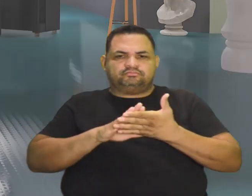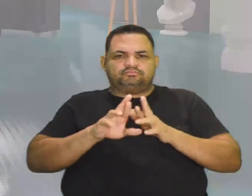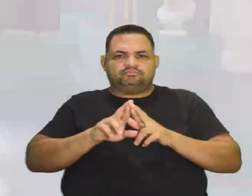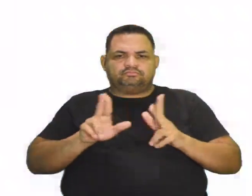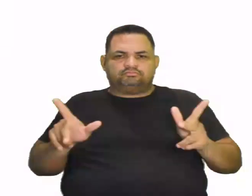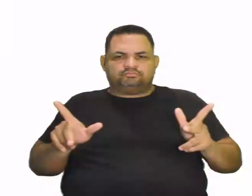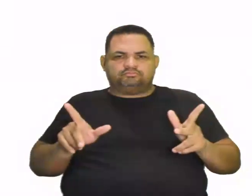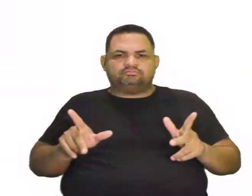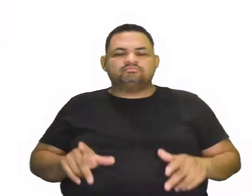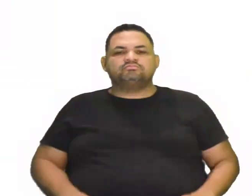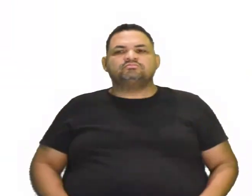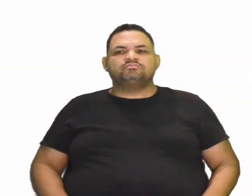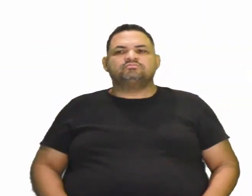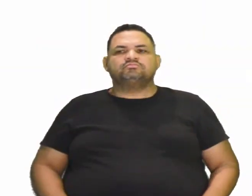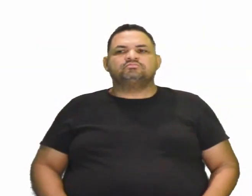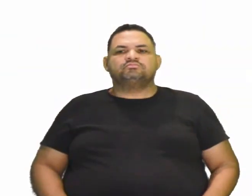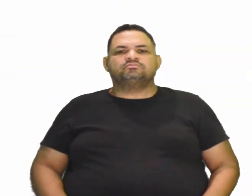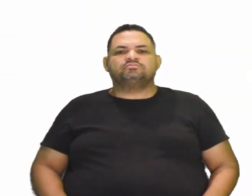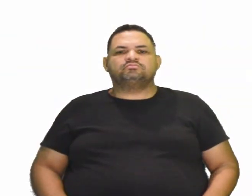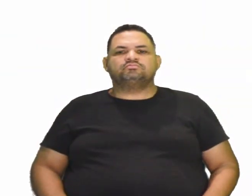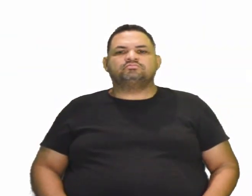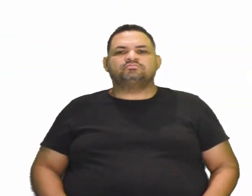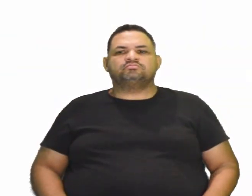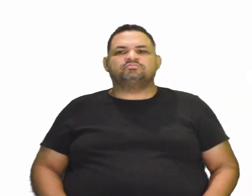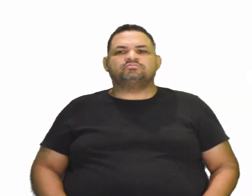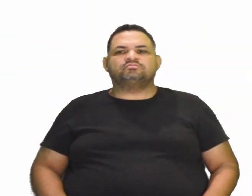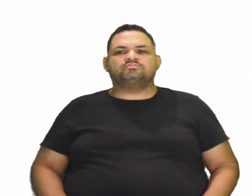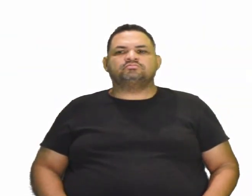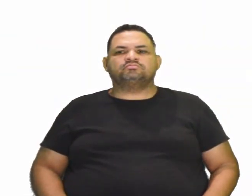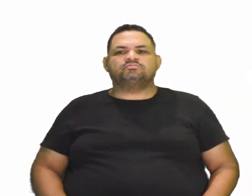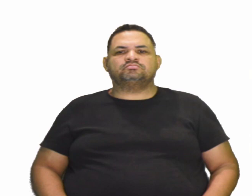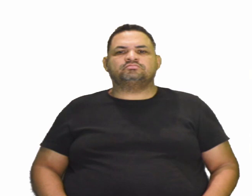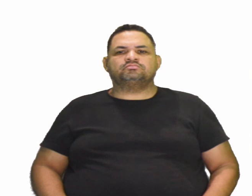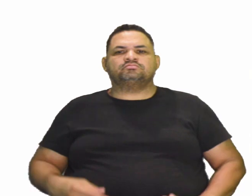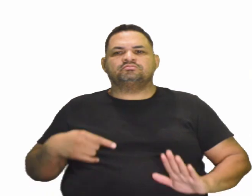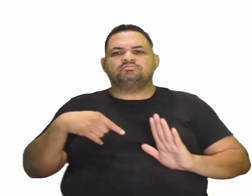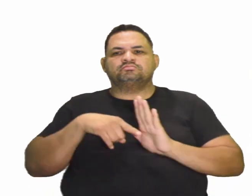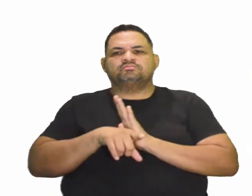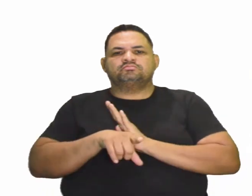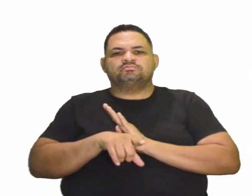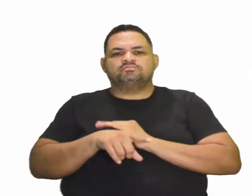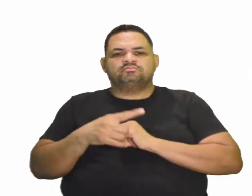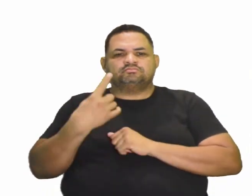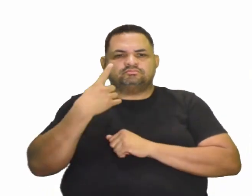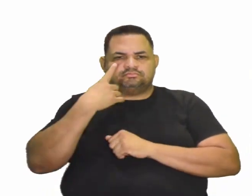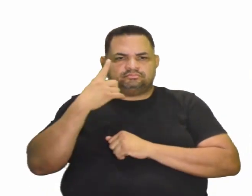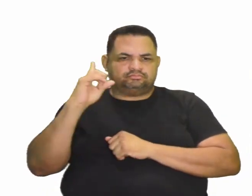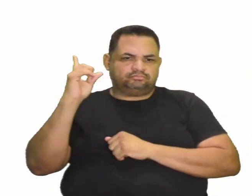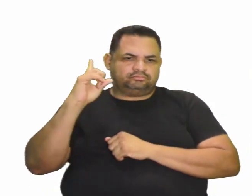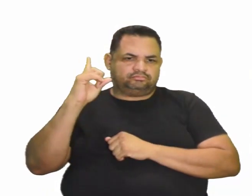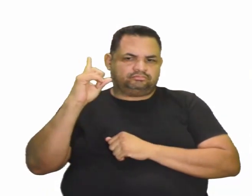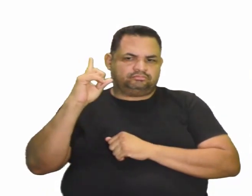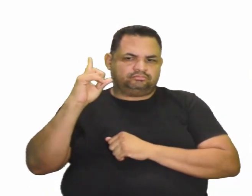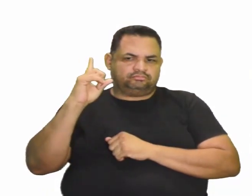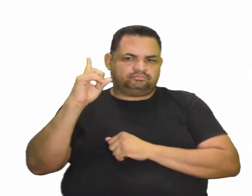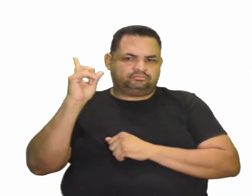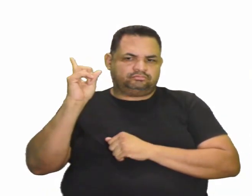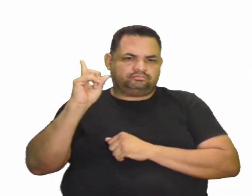lá. Aí eu faço uma pergunta sobre ela. Então, eu trouxe aqui a obra